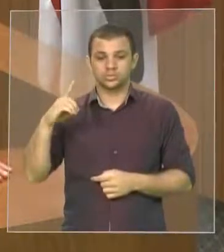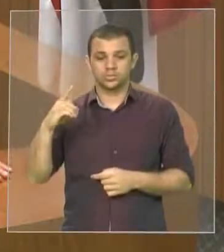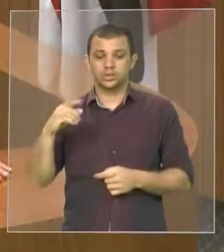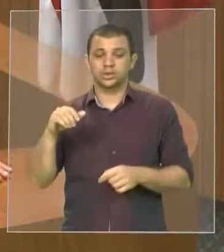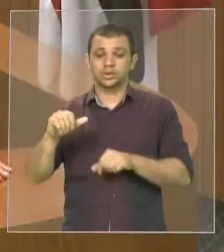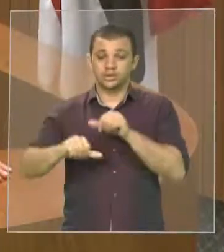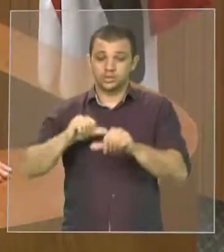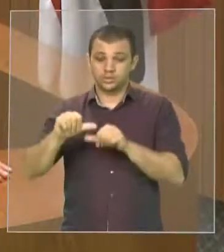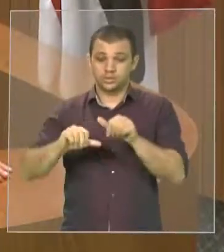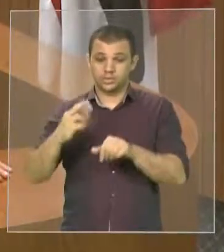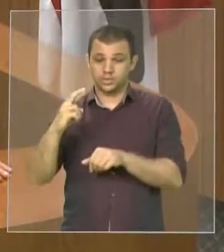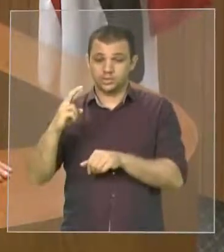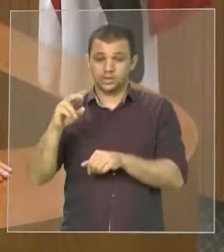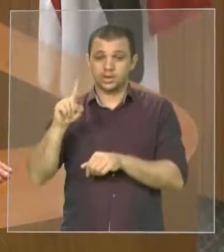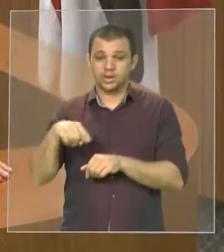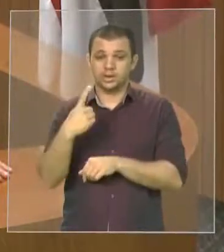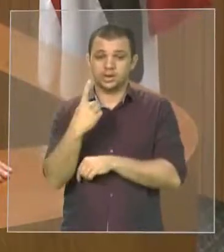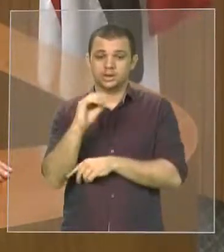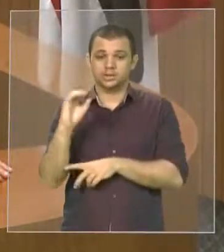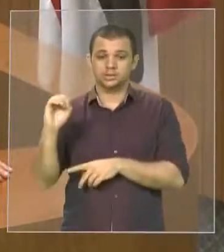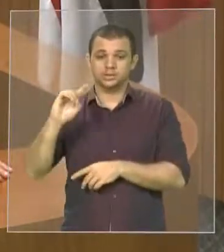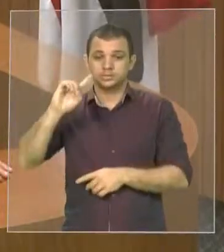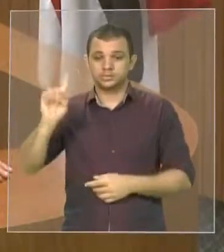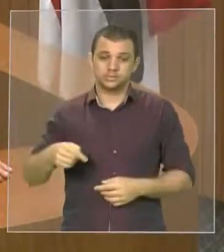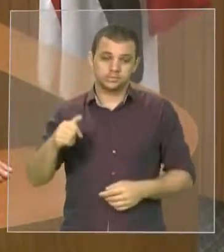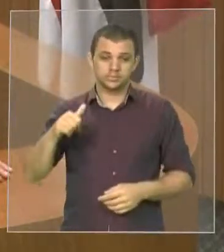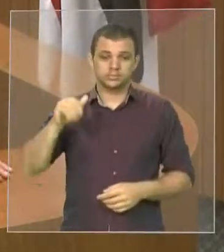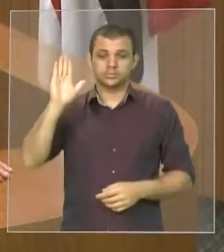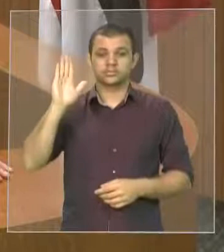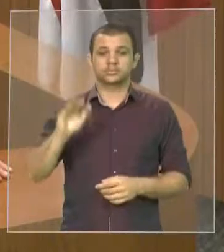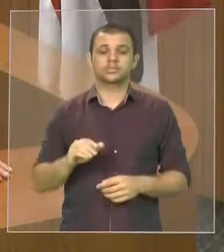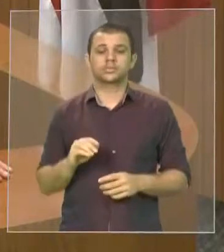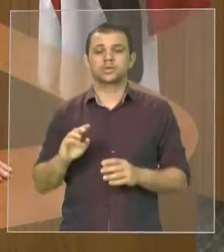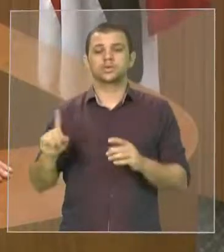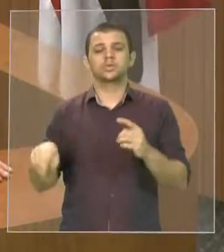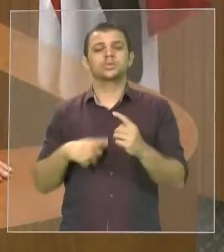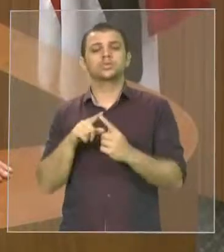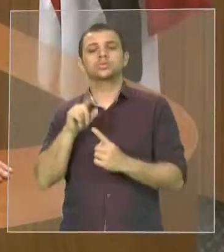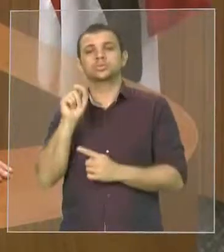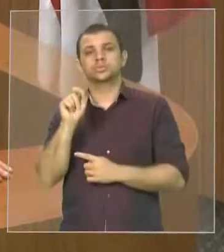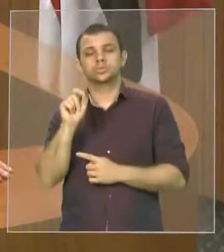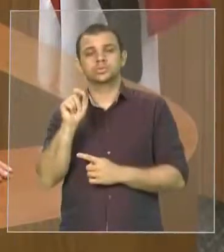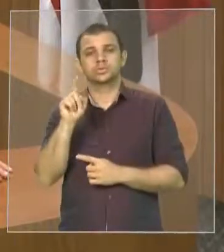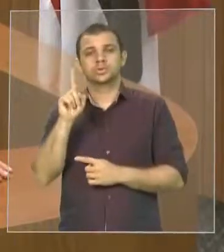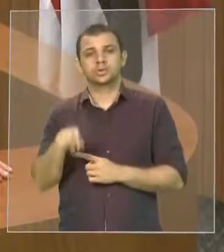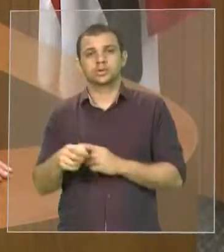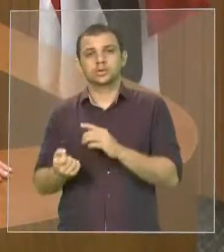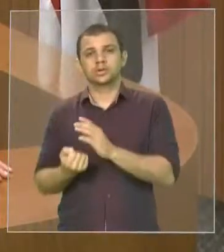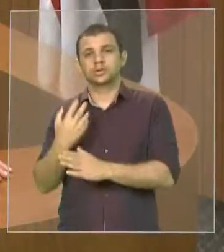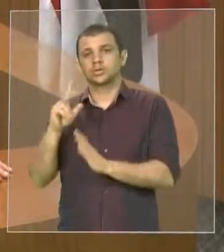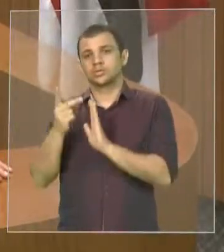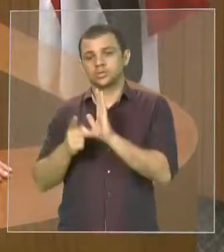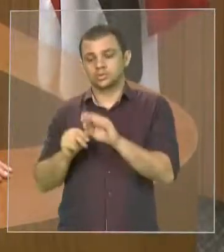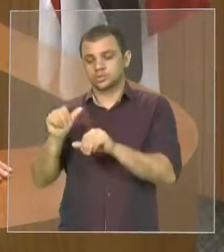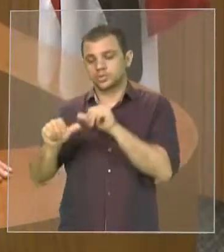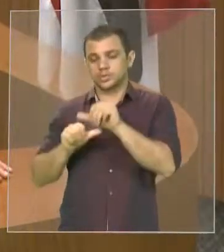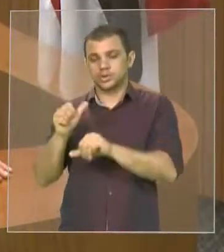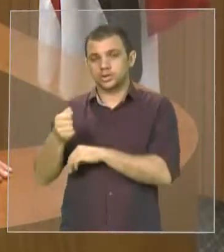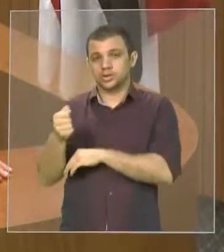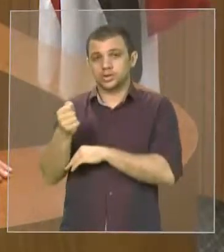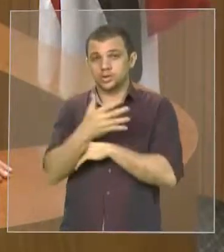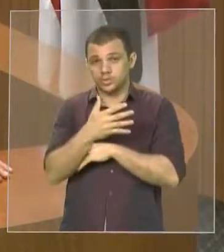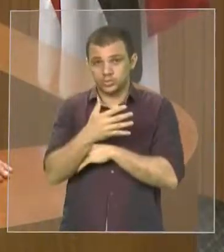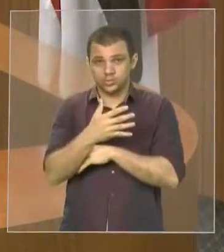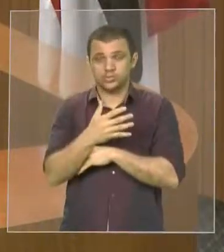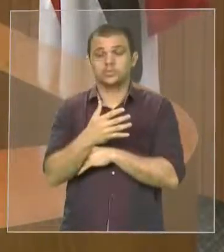milhões de reais, para a implantação do projeto de modernização da gestão fiscal do Estado do Maranhão,